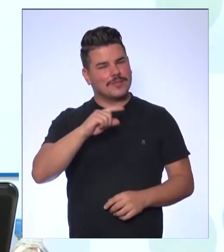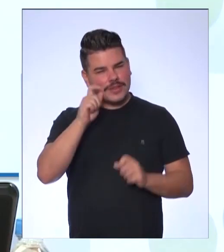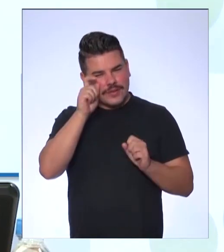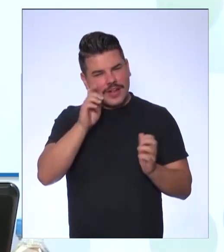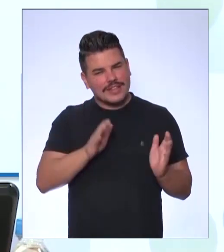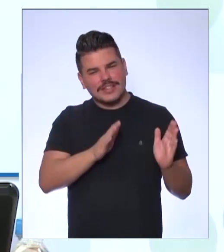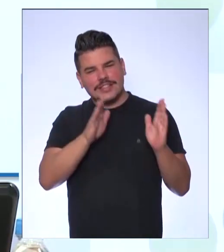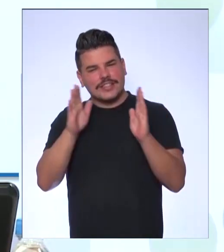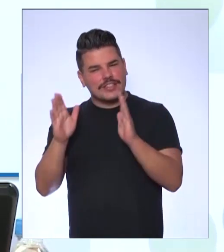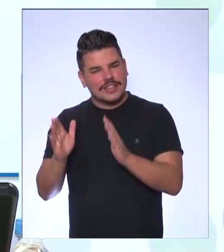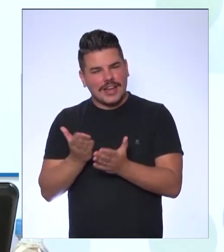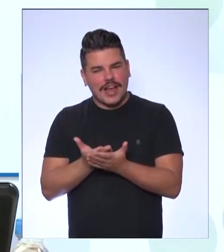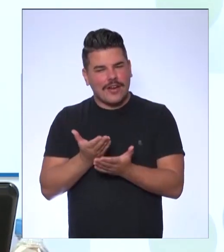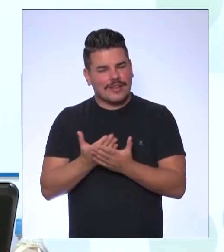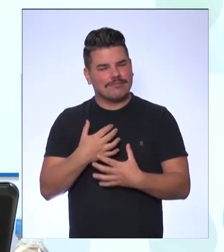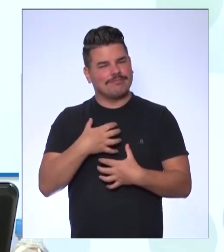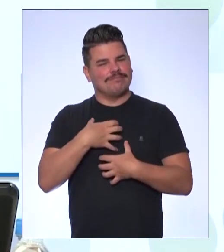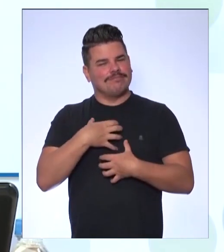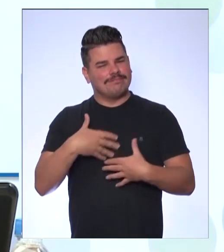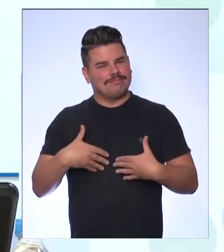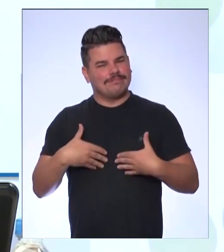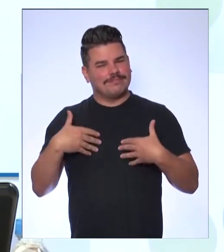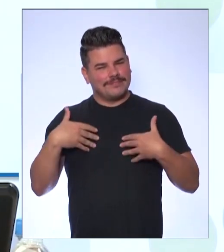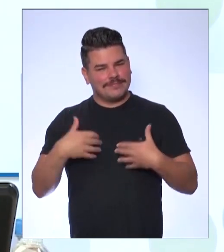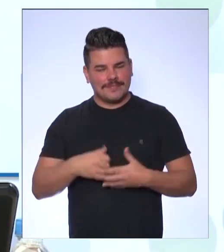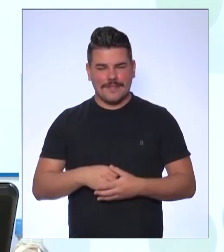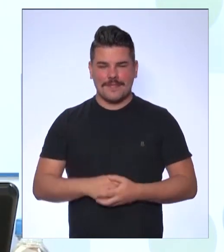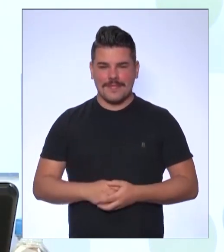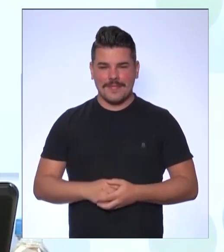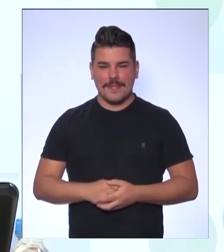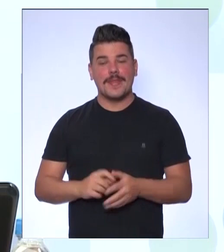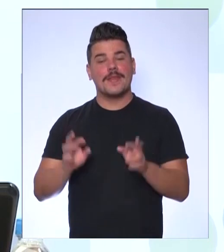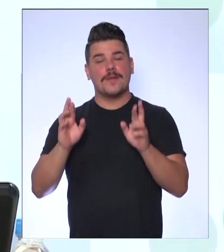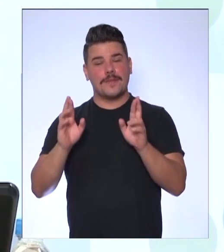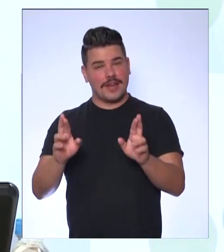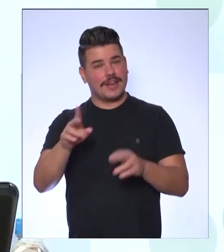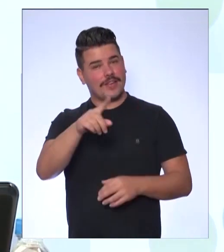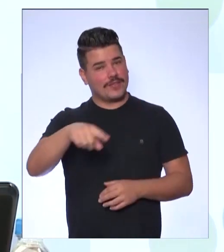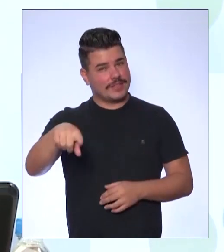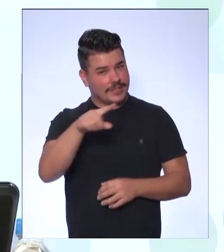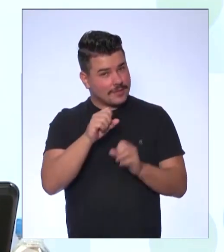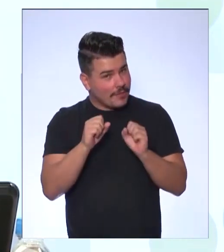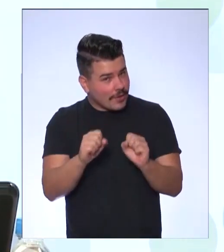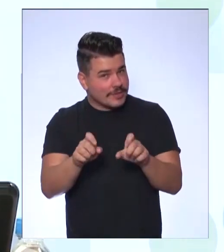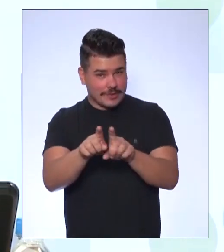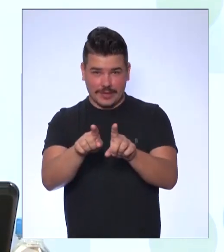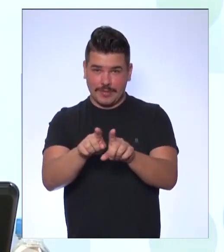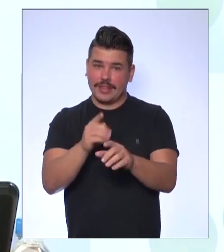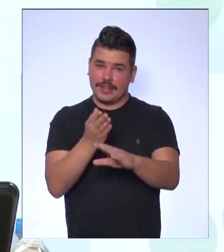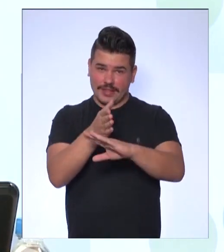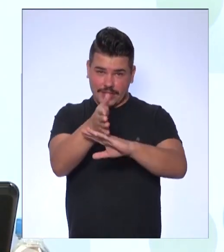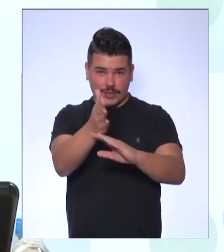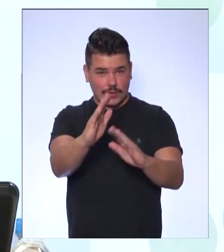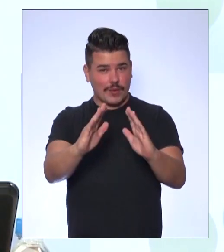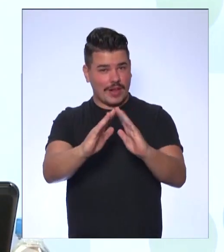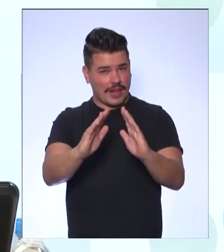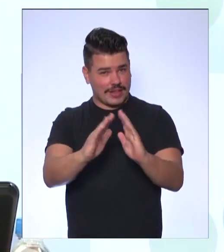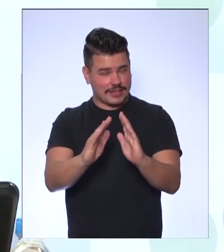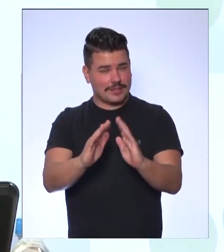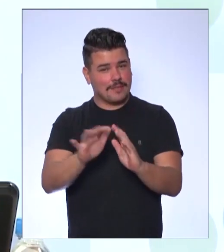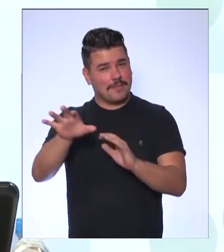forma possível e peço para que todos possam ter aí ao seu alcance